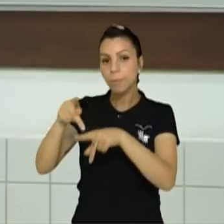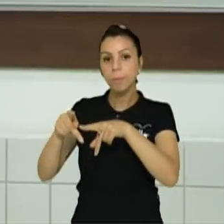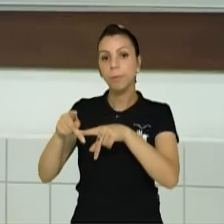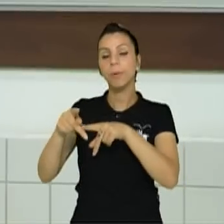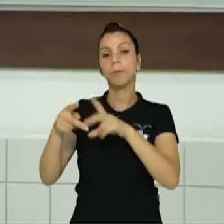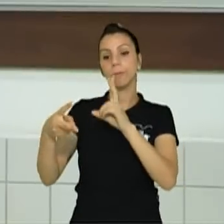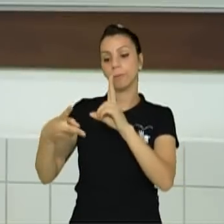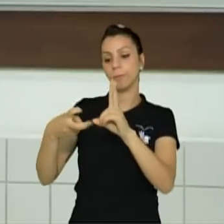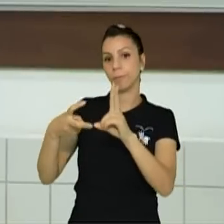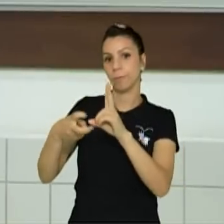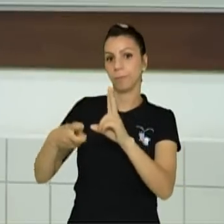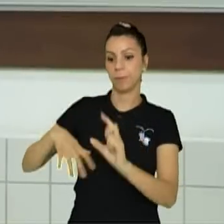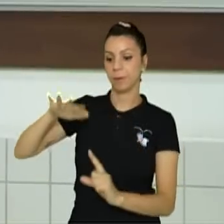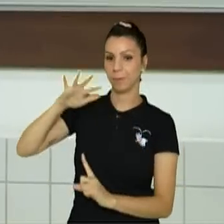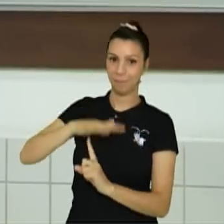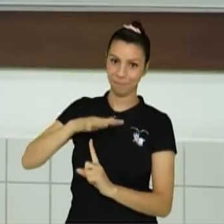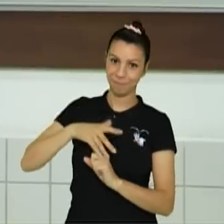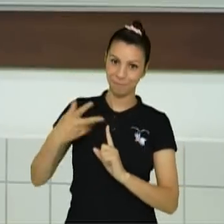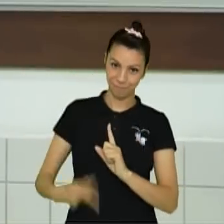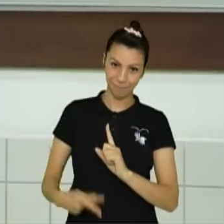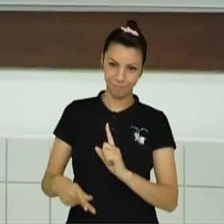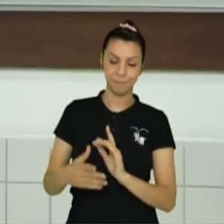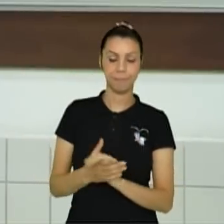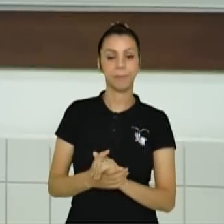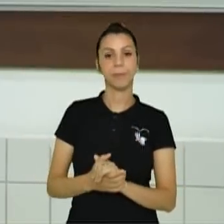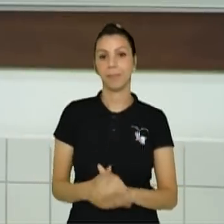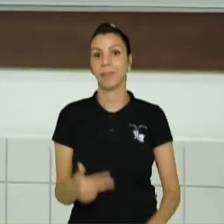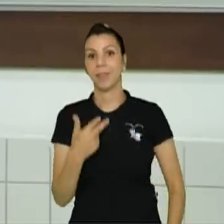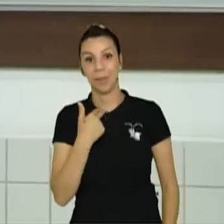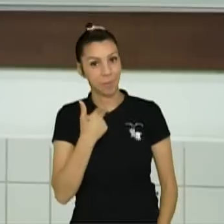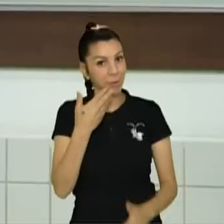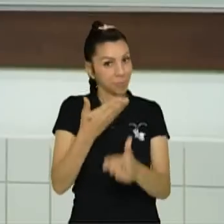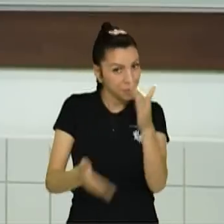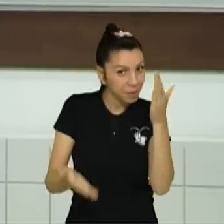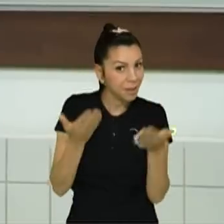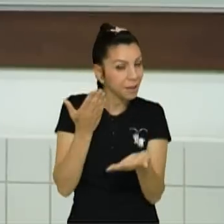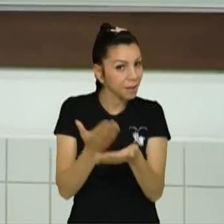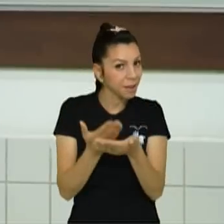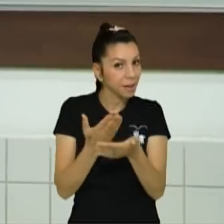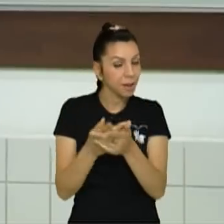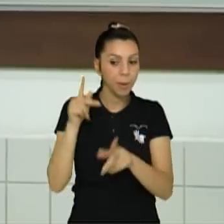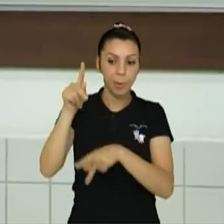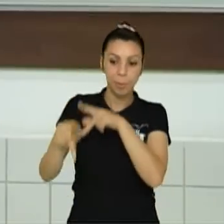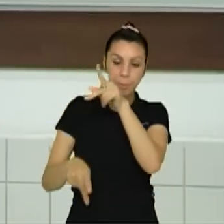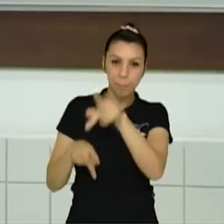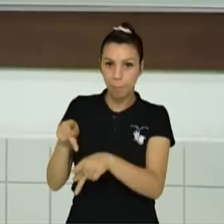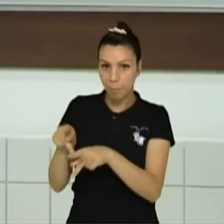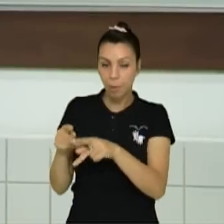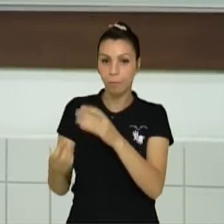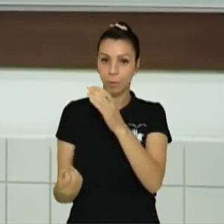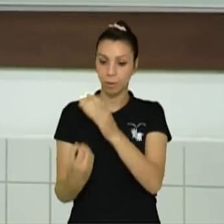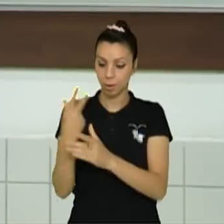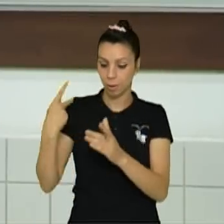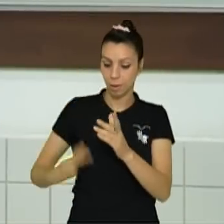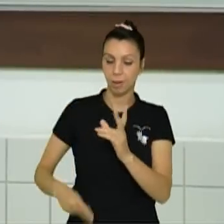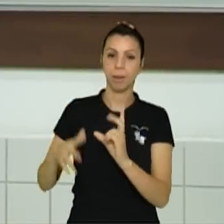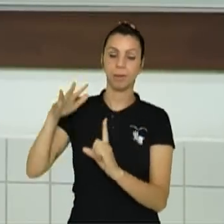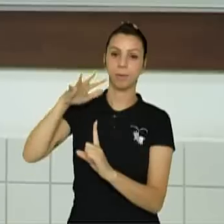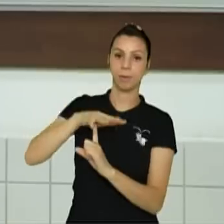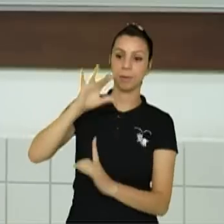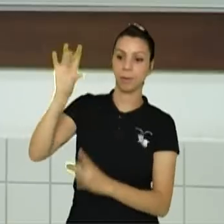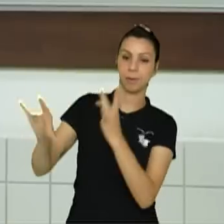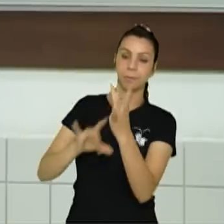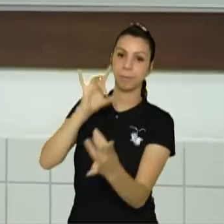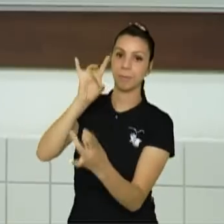brasileiros no Paraná. Então, você não pode perder essa aula sobre povos originários do Brasil,